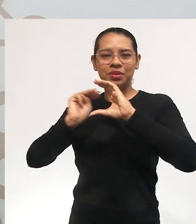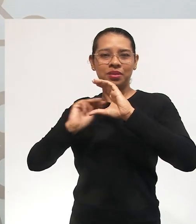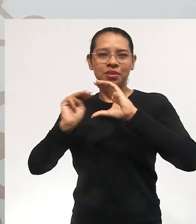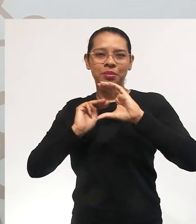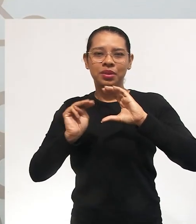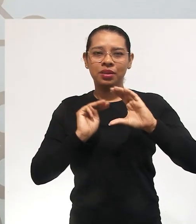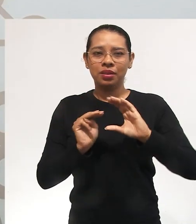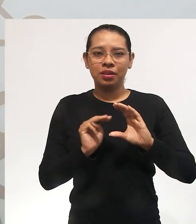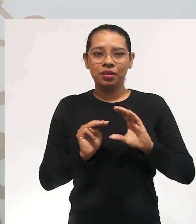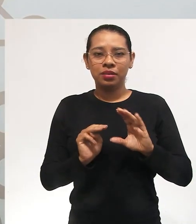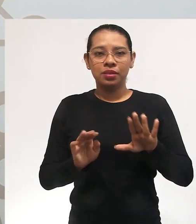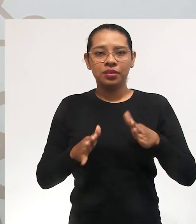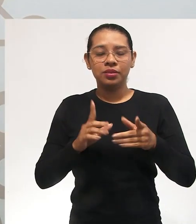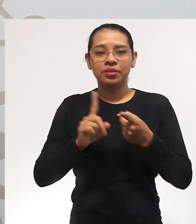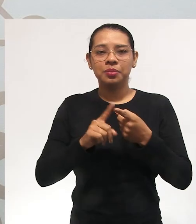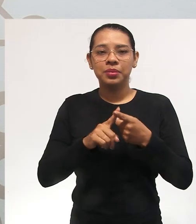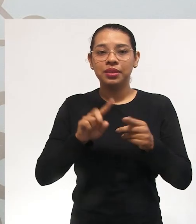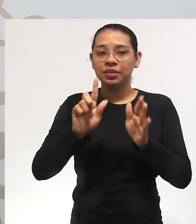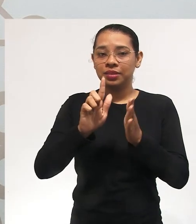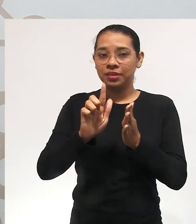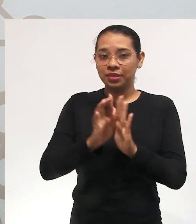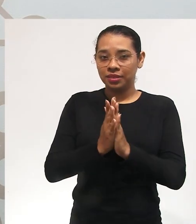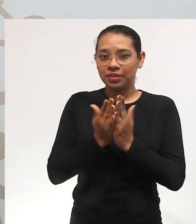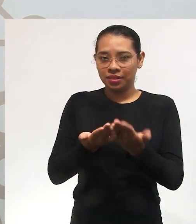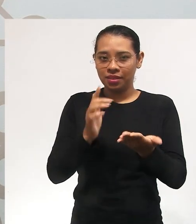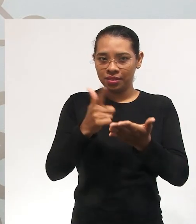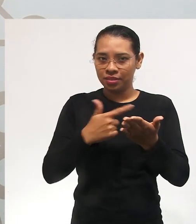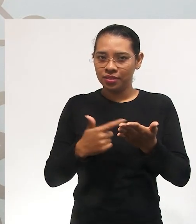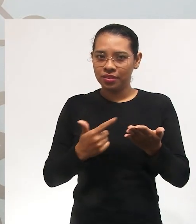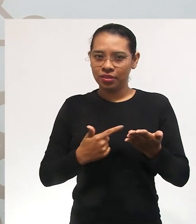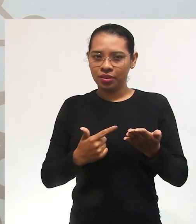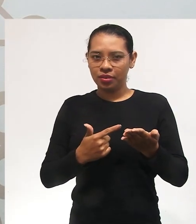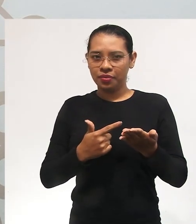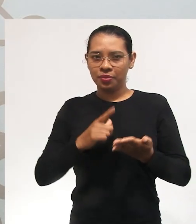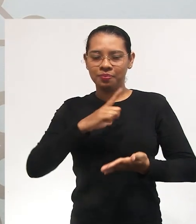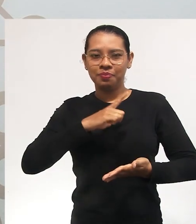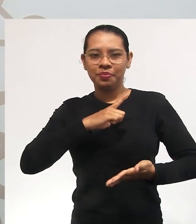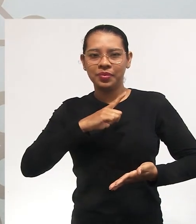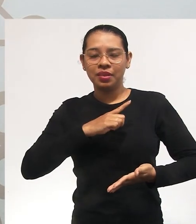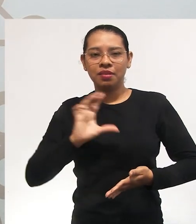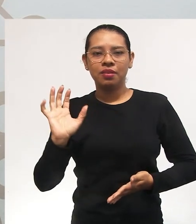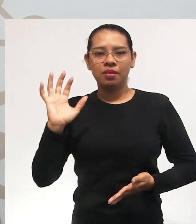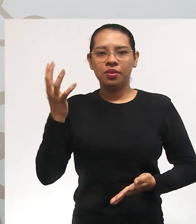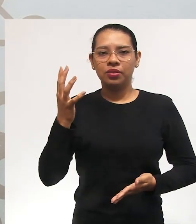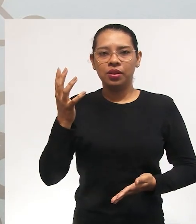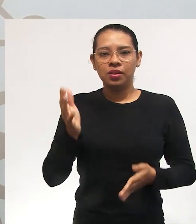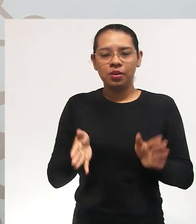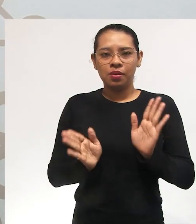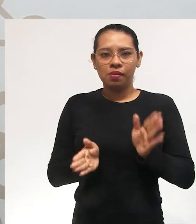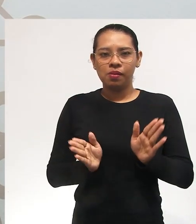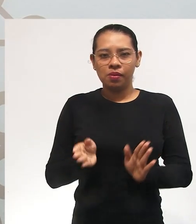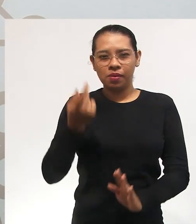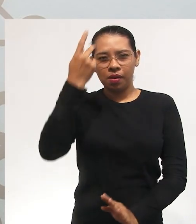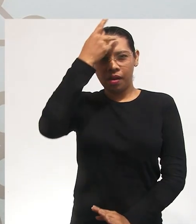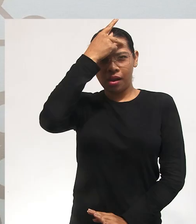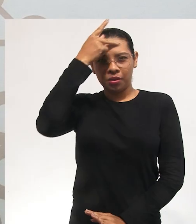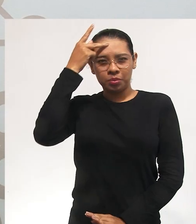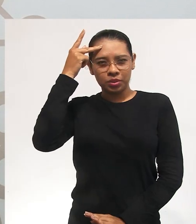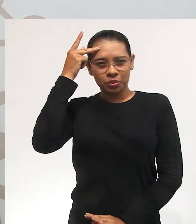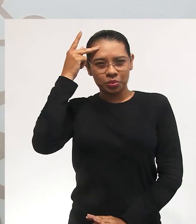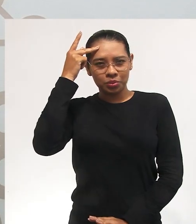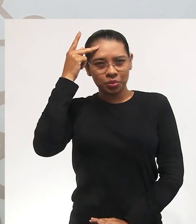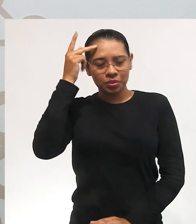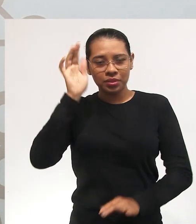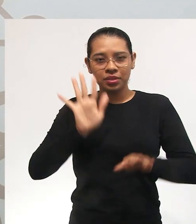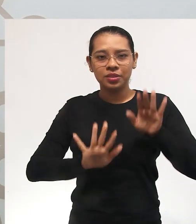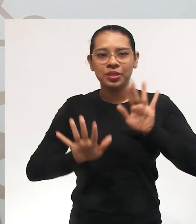chamava a atenção principalmente quando alguém usa a ironia, que é uma dificuldade das pessoas entenderem, tanto que